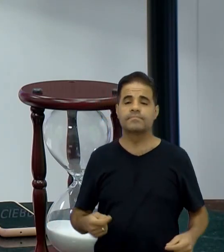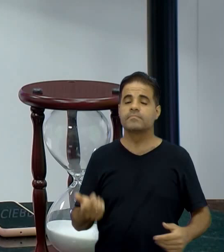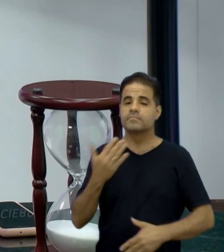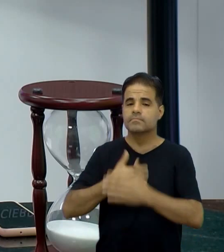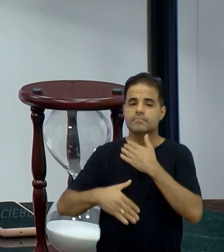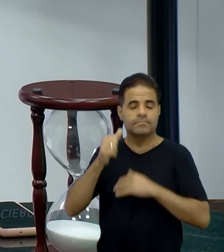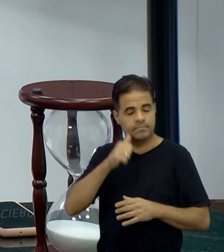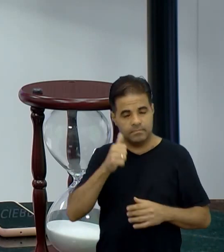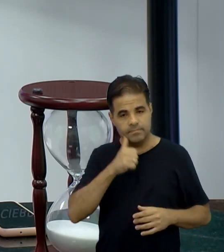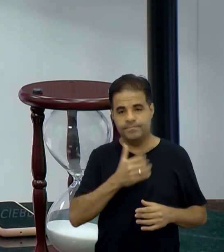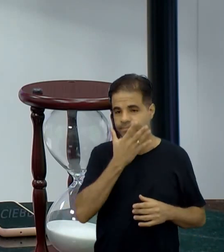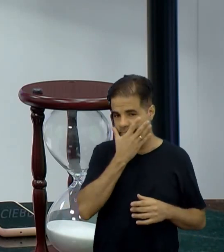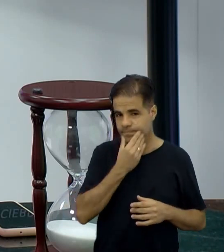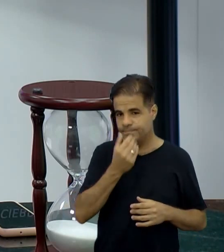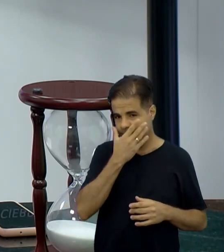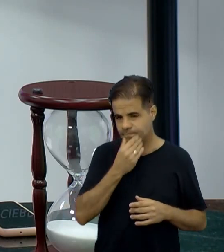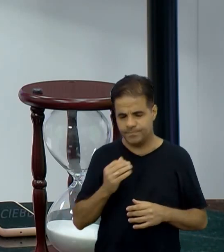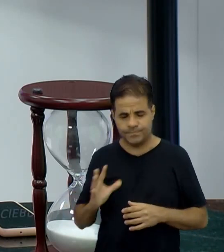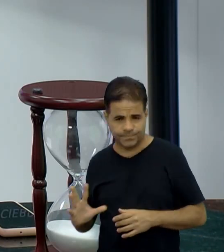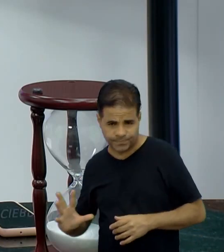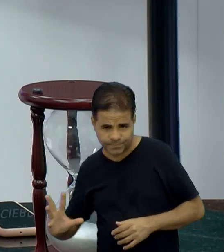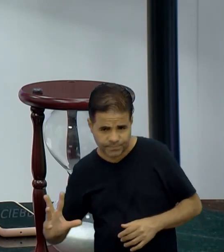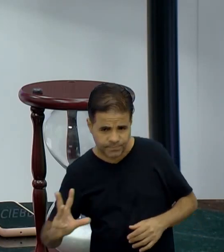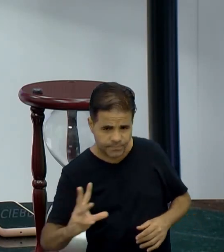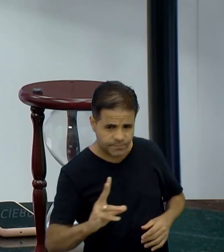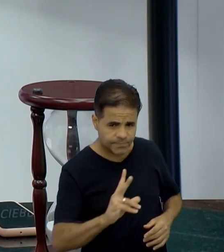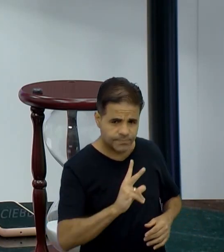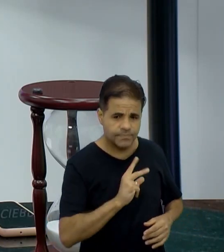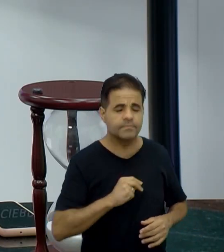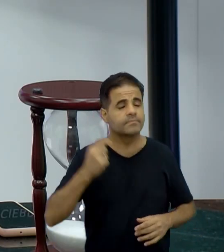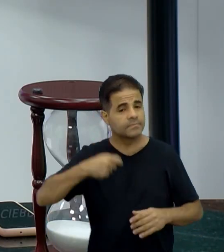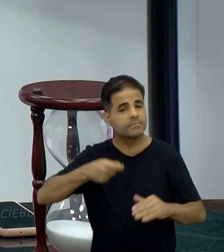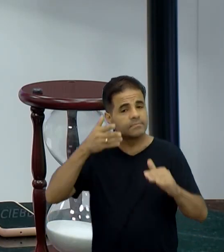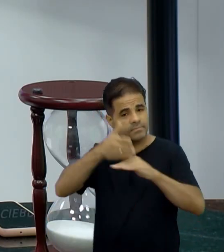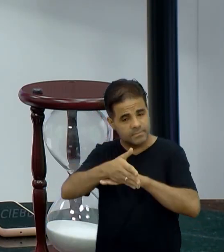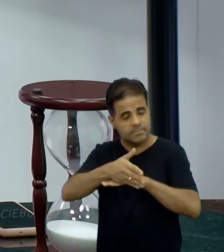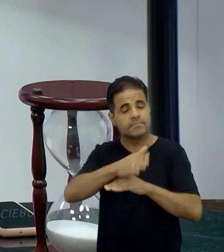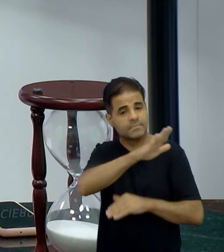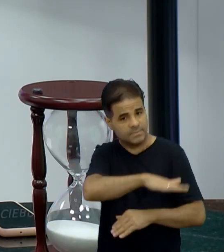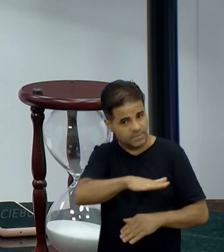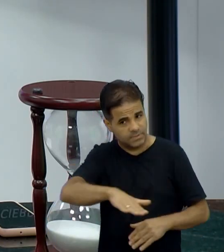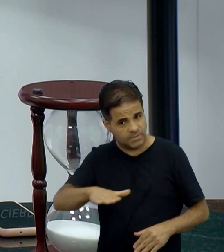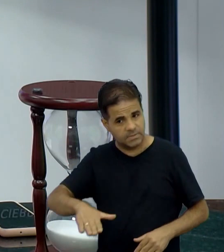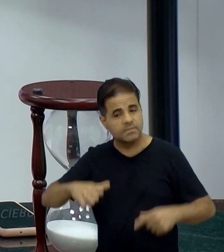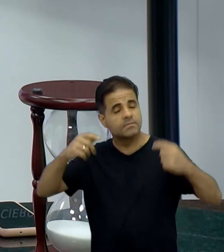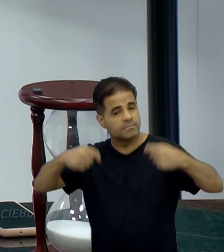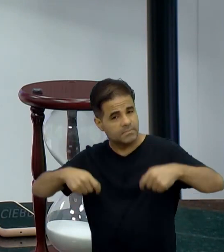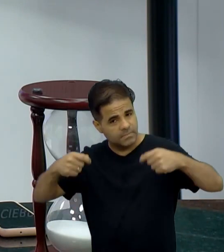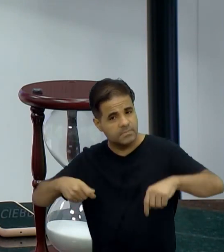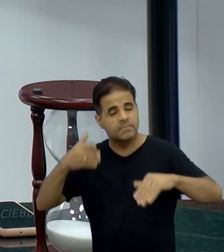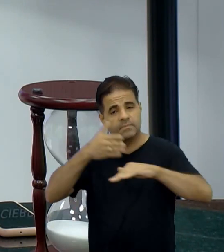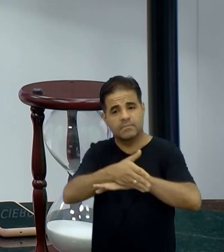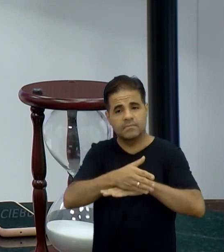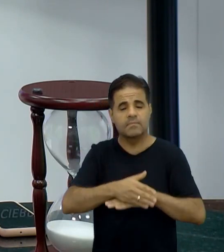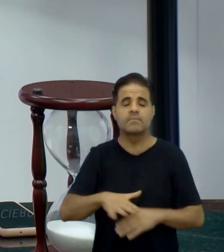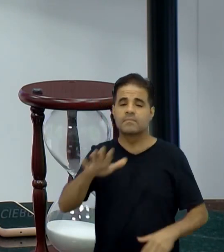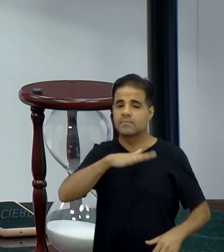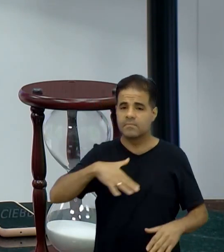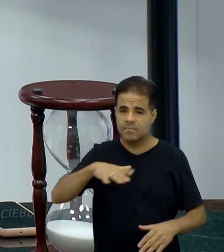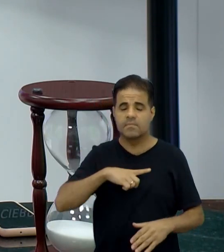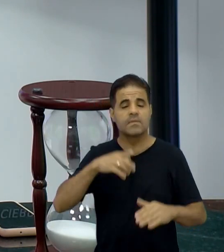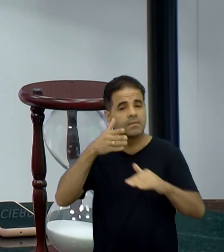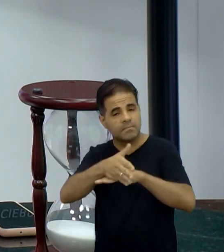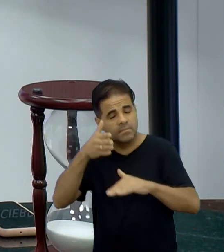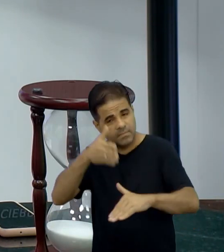da mulher, do homem, todos precisam participar, inclusive as crianças também, elas precisam ter acesso a